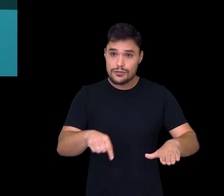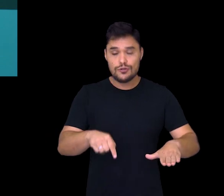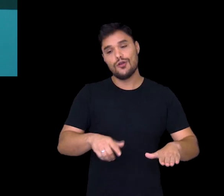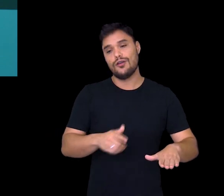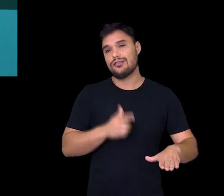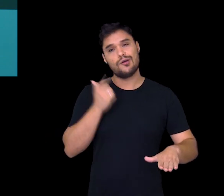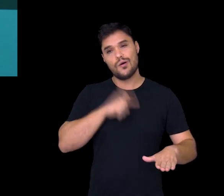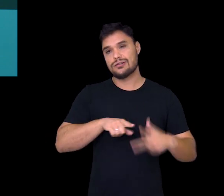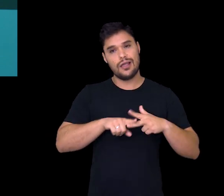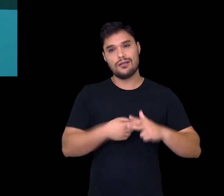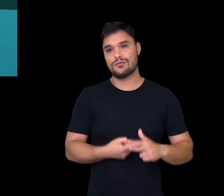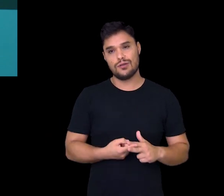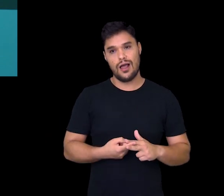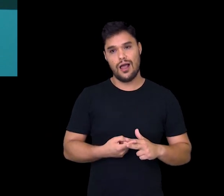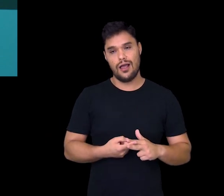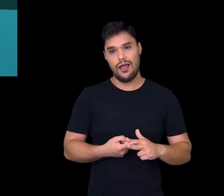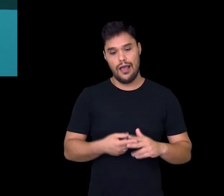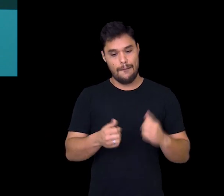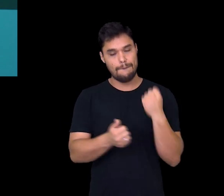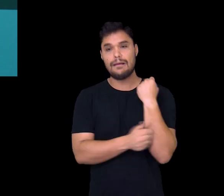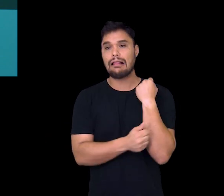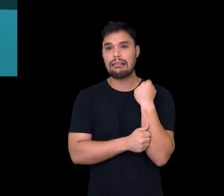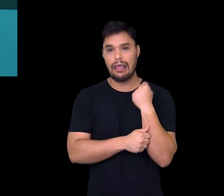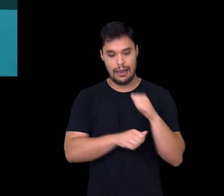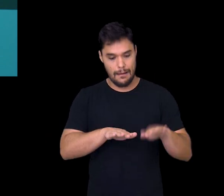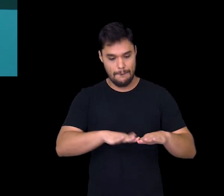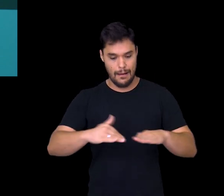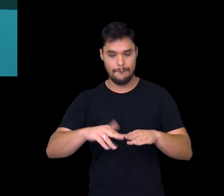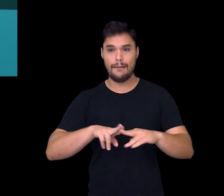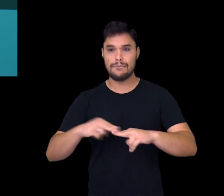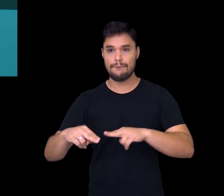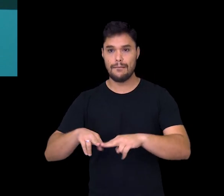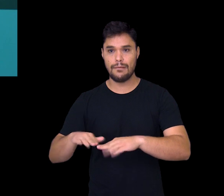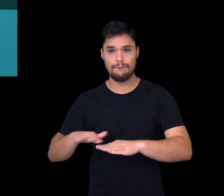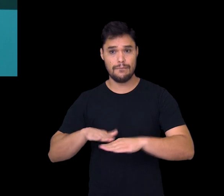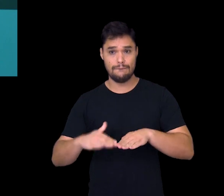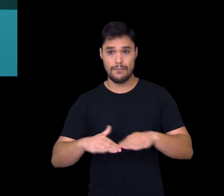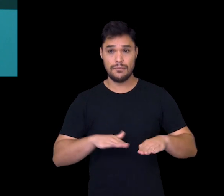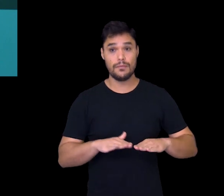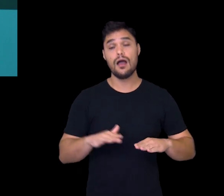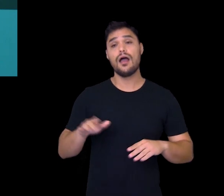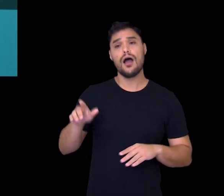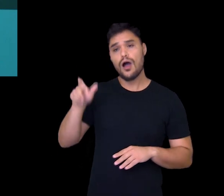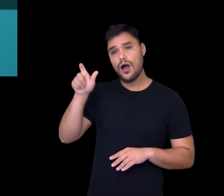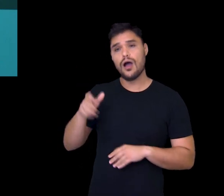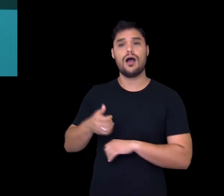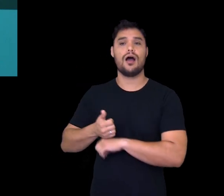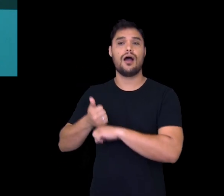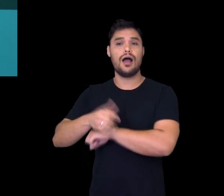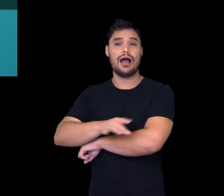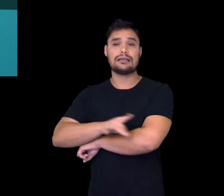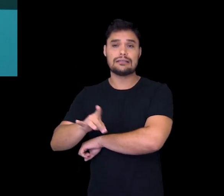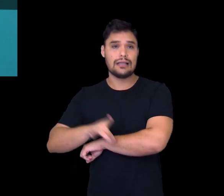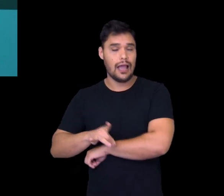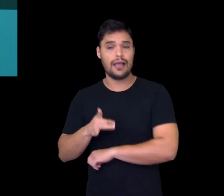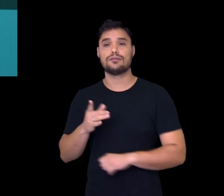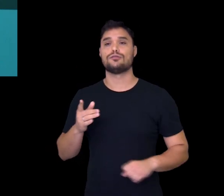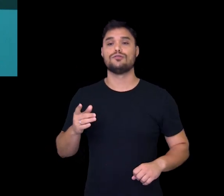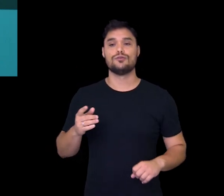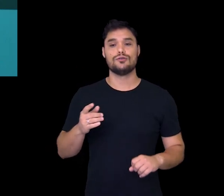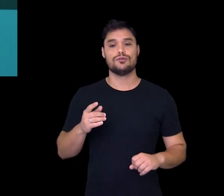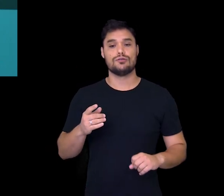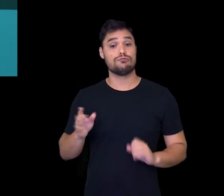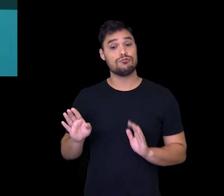aqueles taquinhos. Então chegaram os arquitetos na época, eu não estava aqui, mas os meus colegas que me